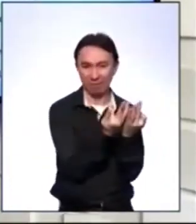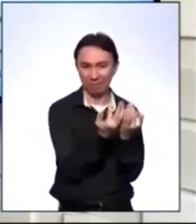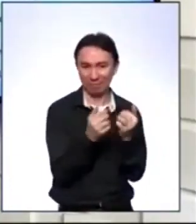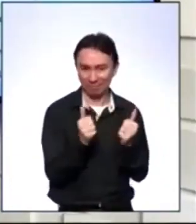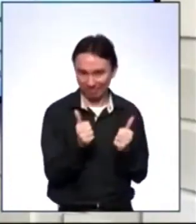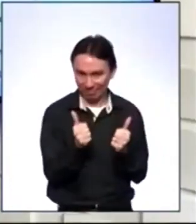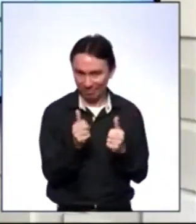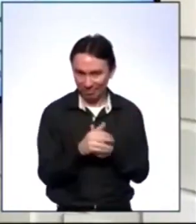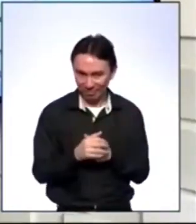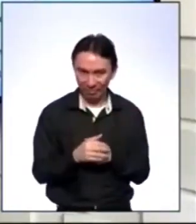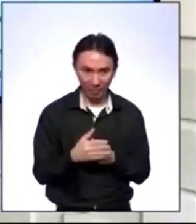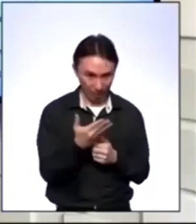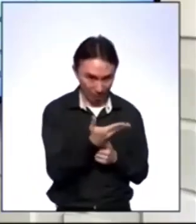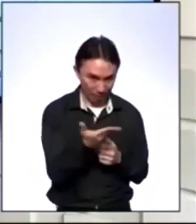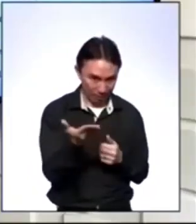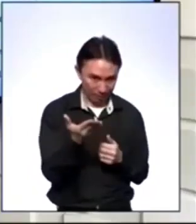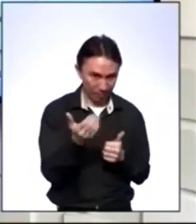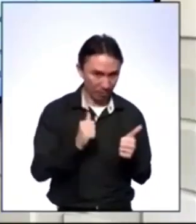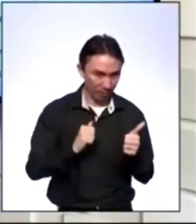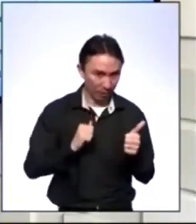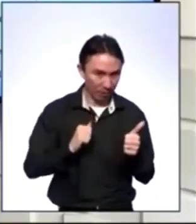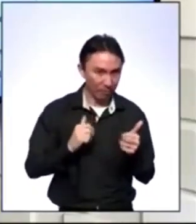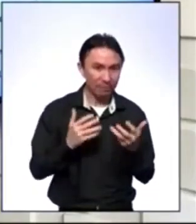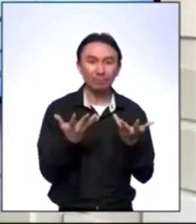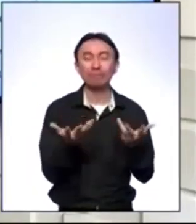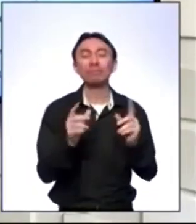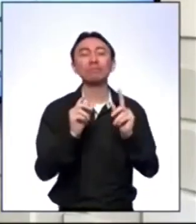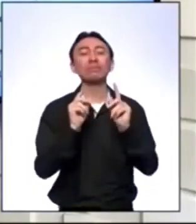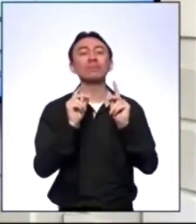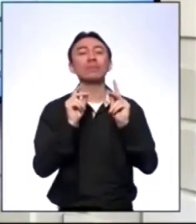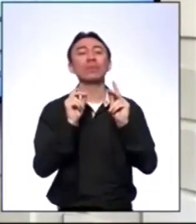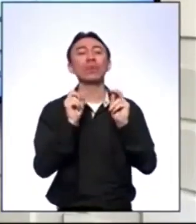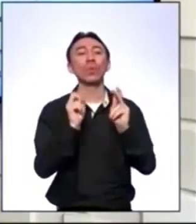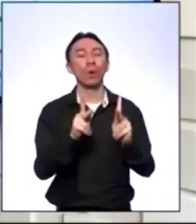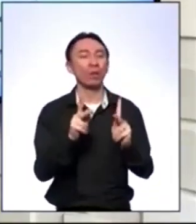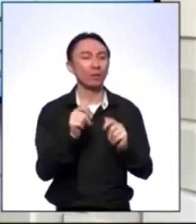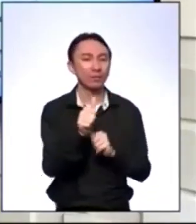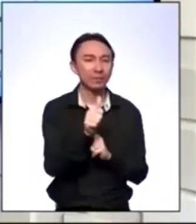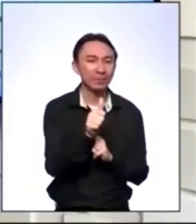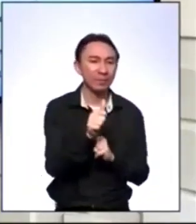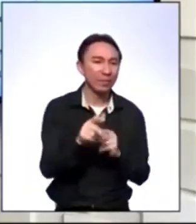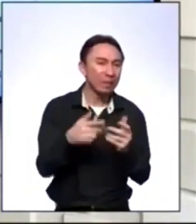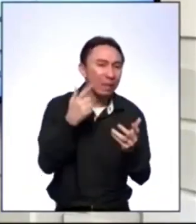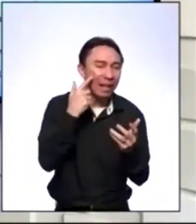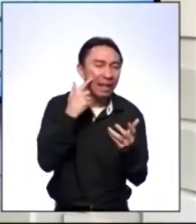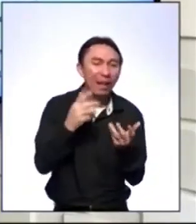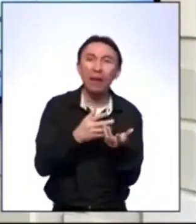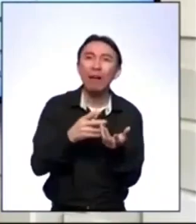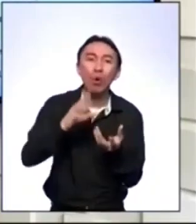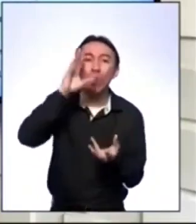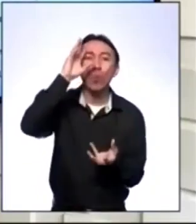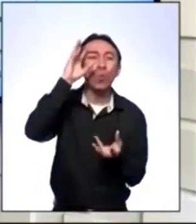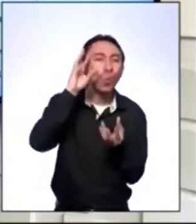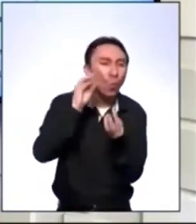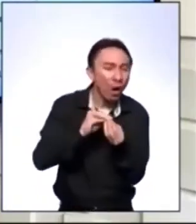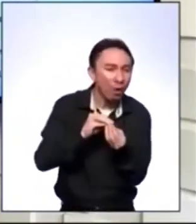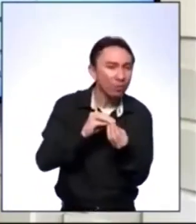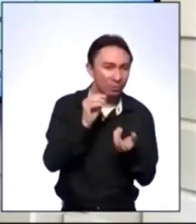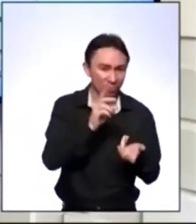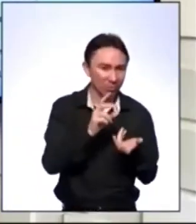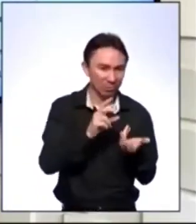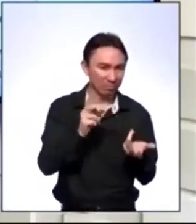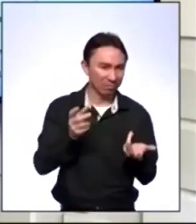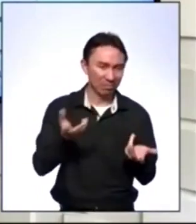Portanto, a origem do patrimônio está aí. Referências à expressão e ao conceito de patrimônio, que é aquele